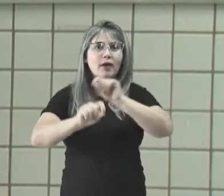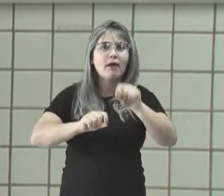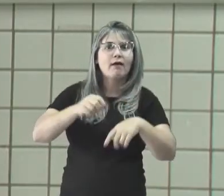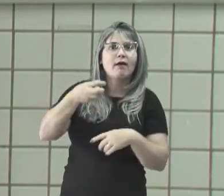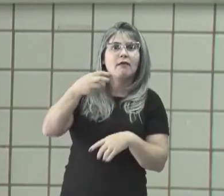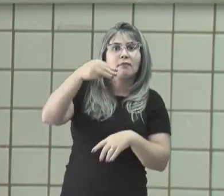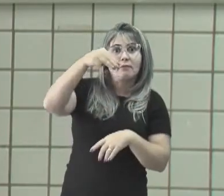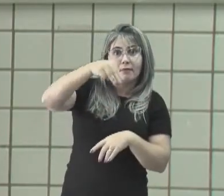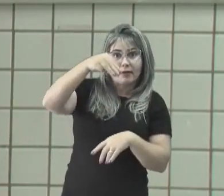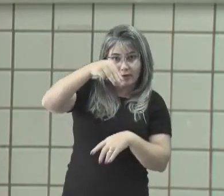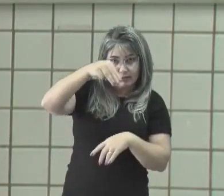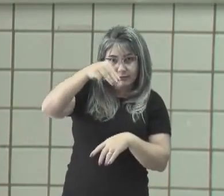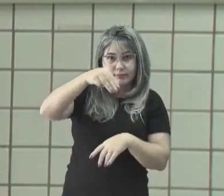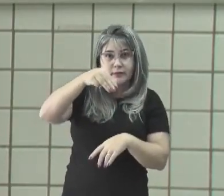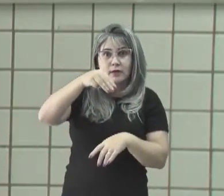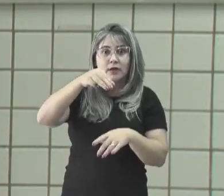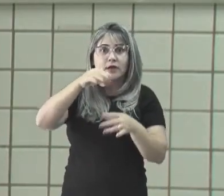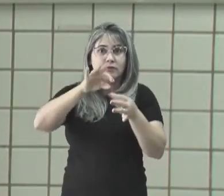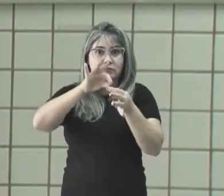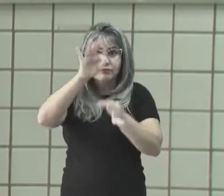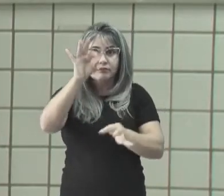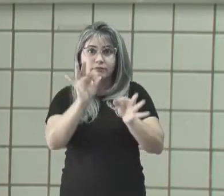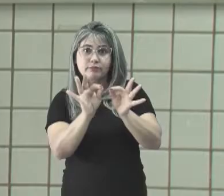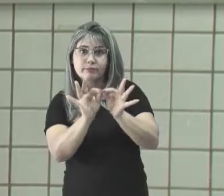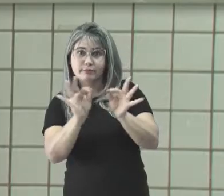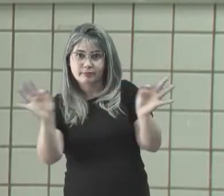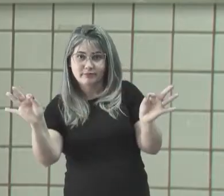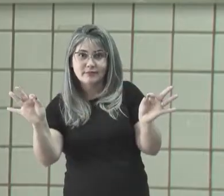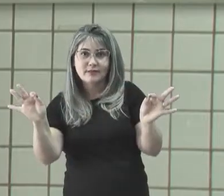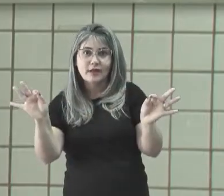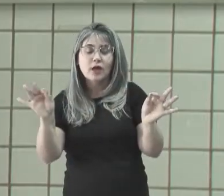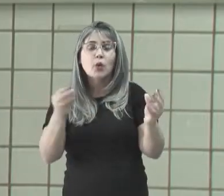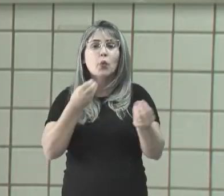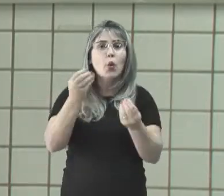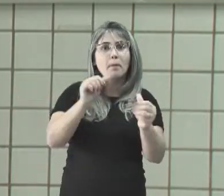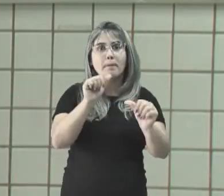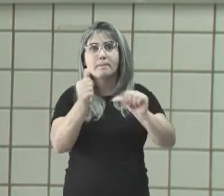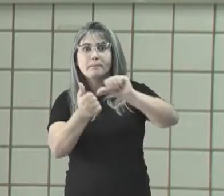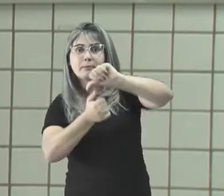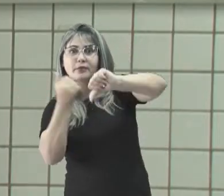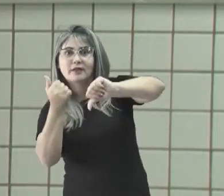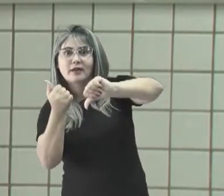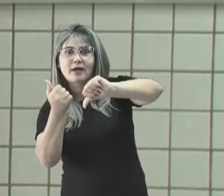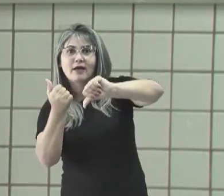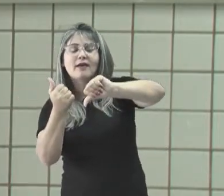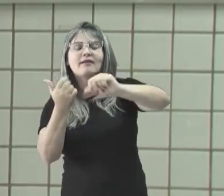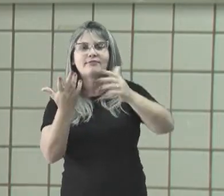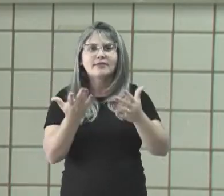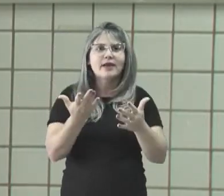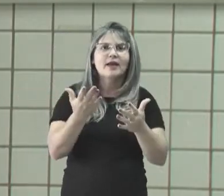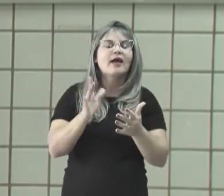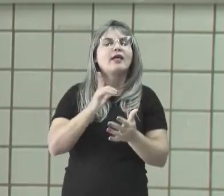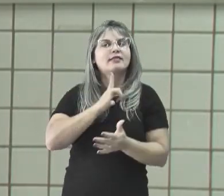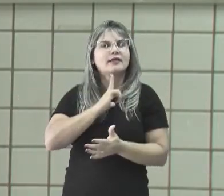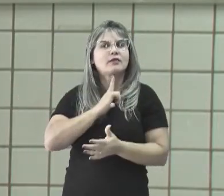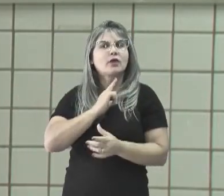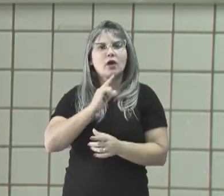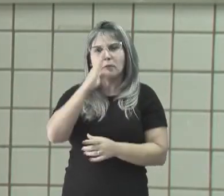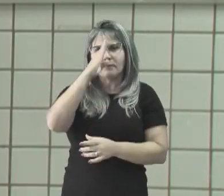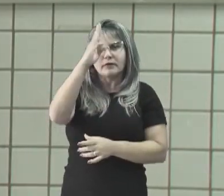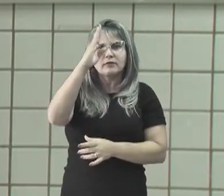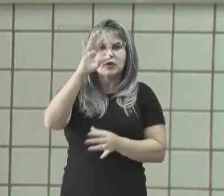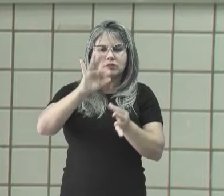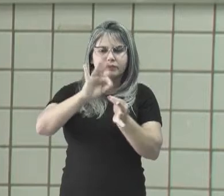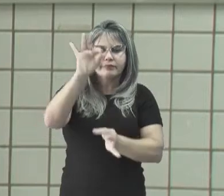está falando de medidas de comprimento, a gente tem como unidade fundamental o metro. Quando a gente fala sobre medidas